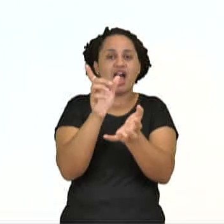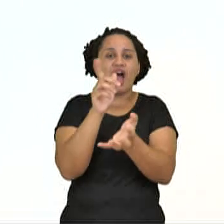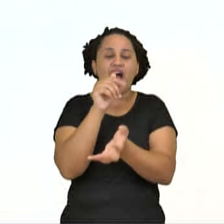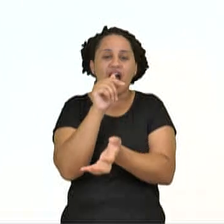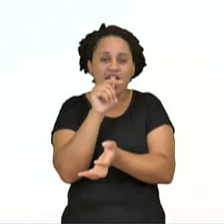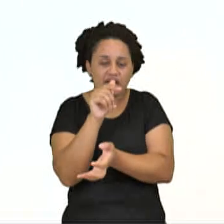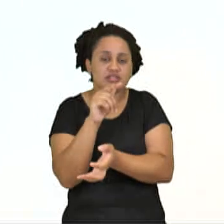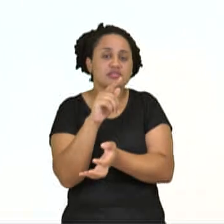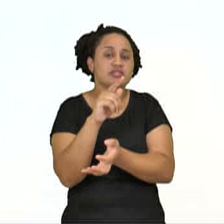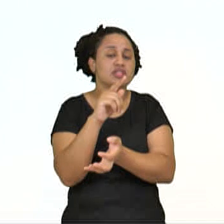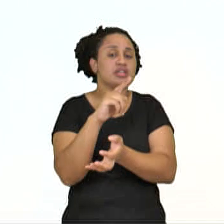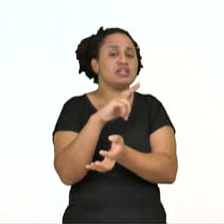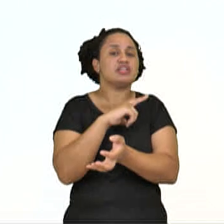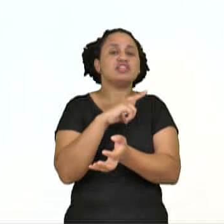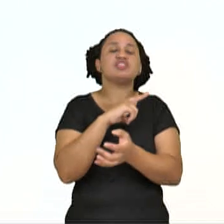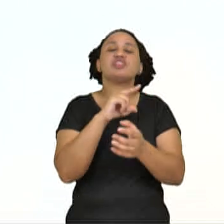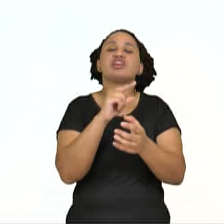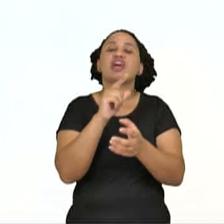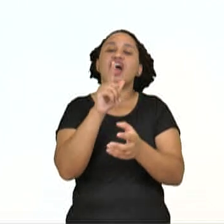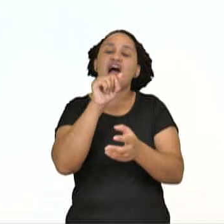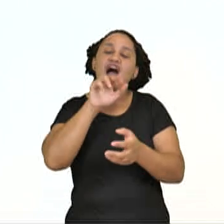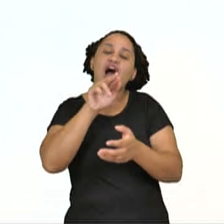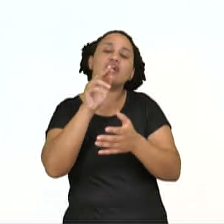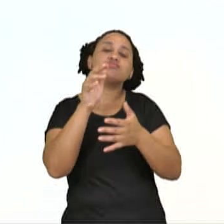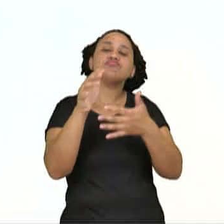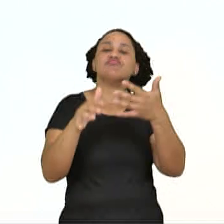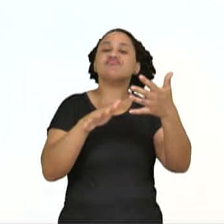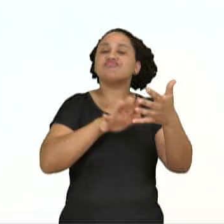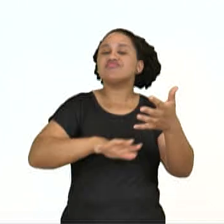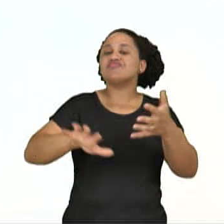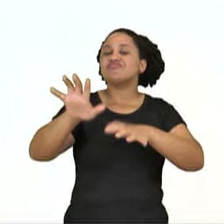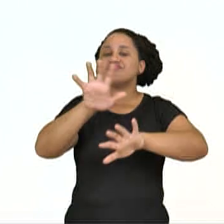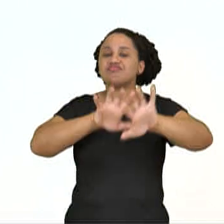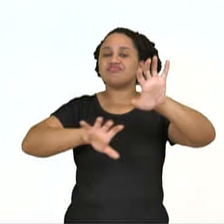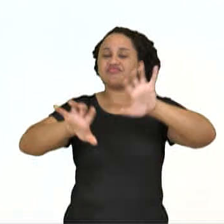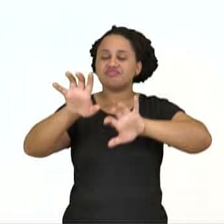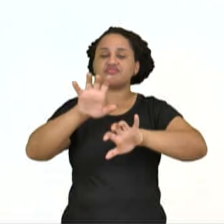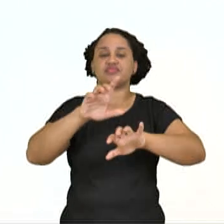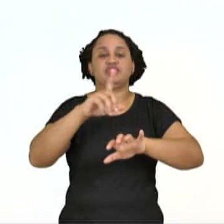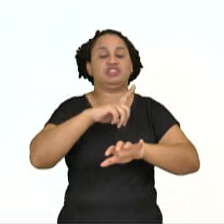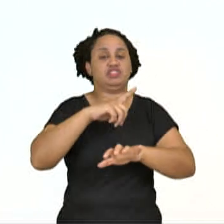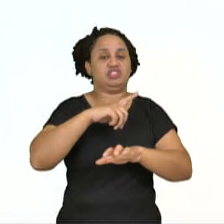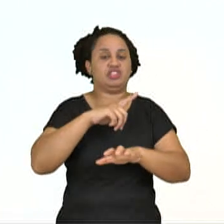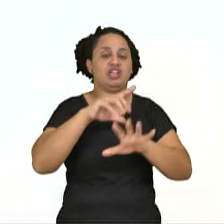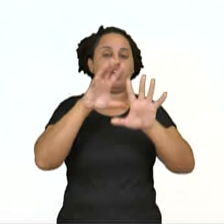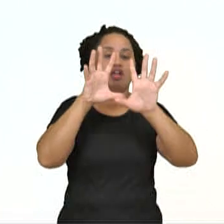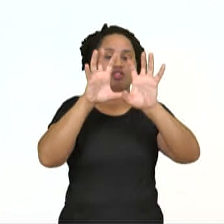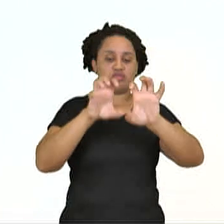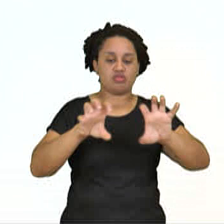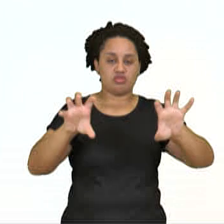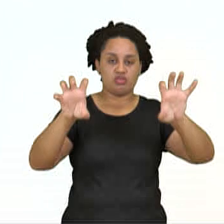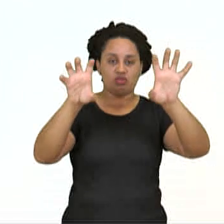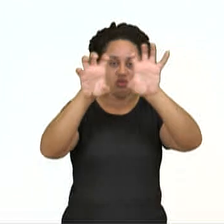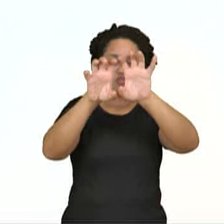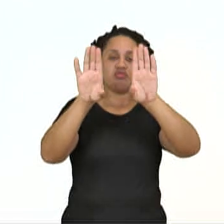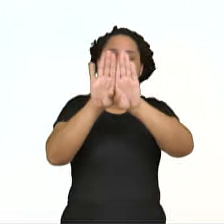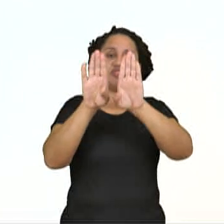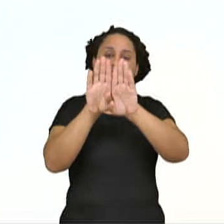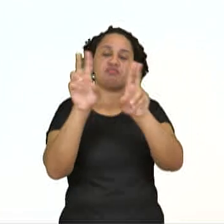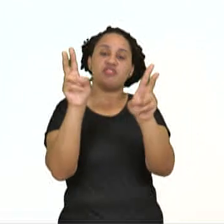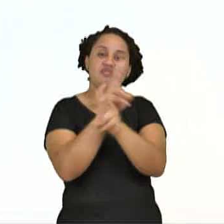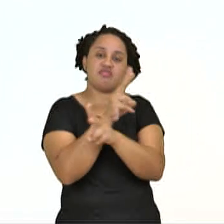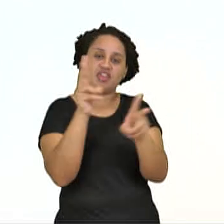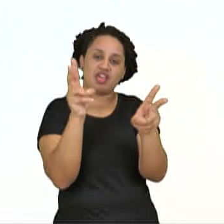água brincava um ar puro, maravilhoso. No ar brincavam nuvens e o vento jogava com